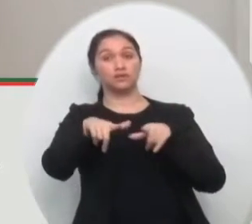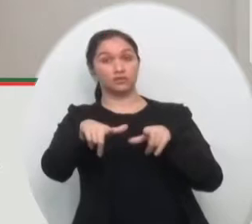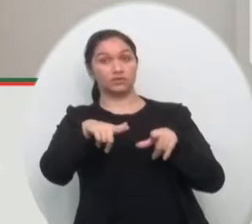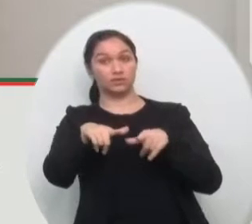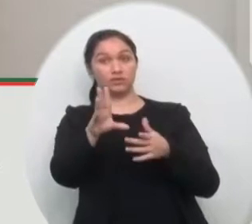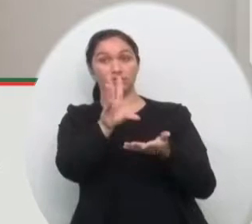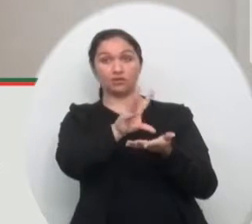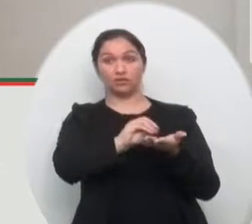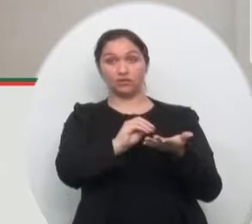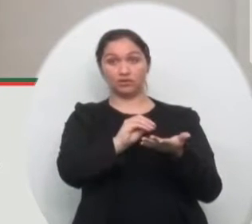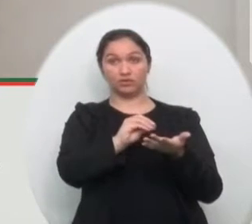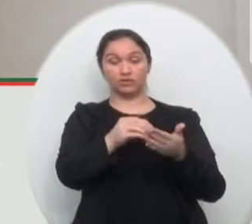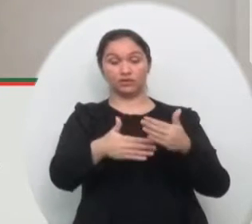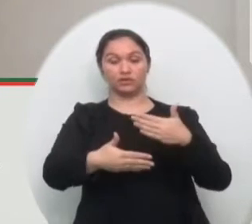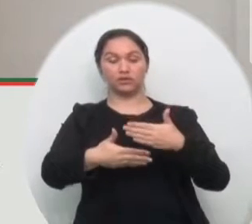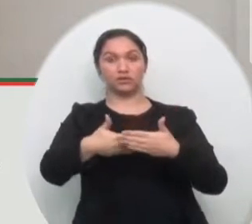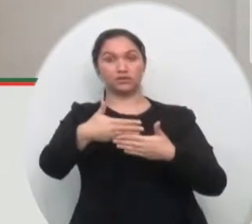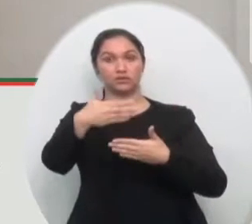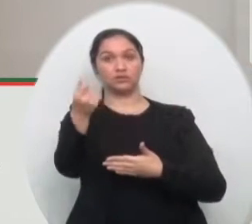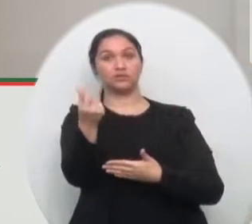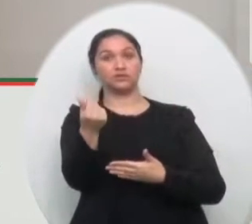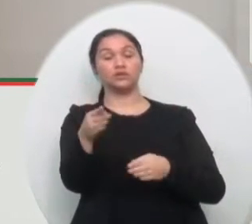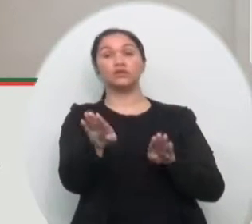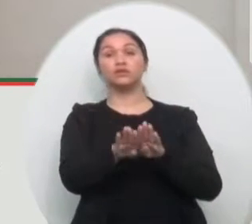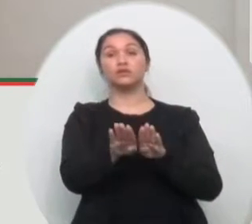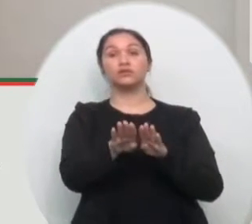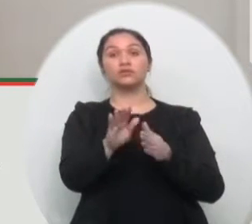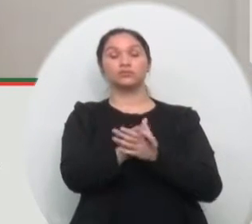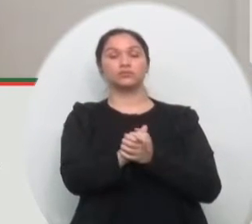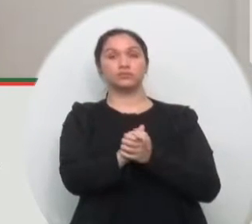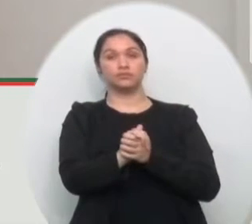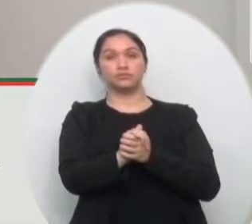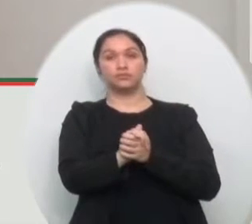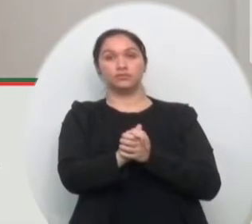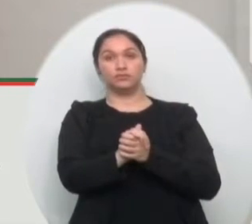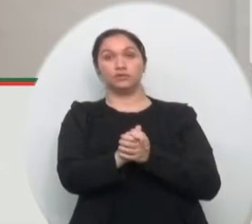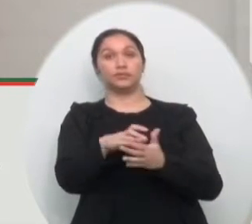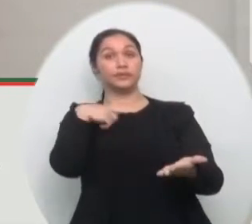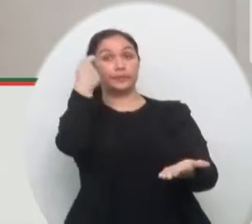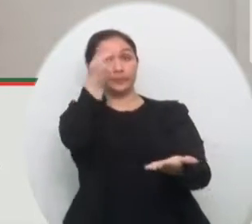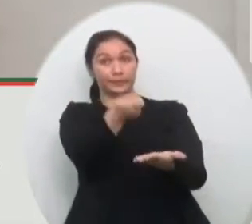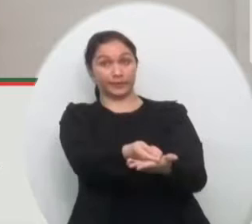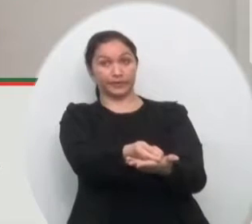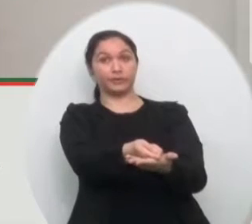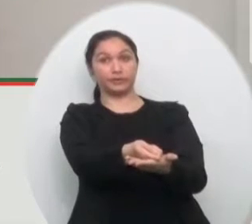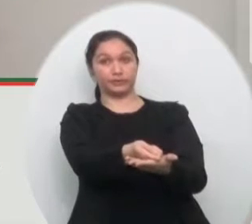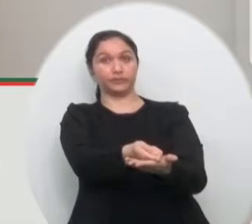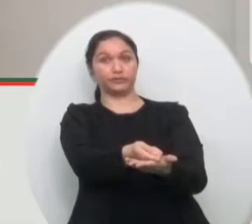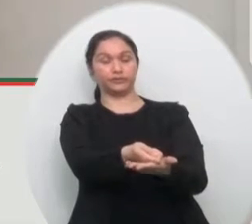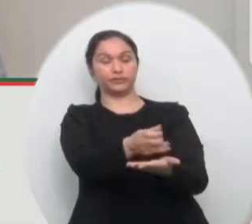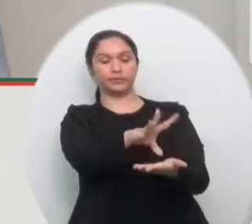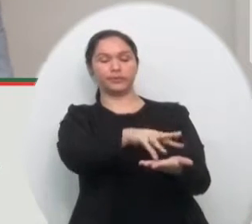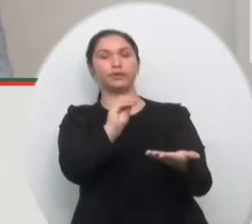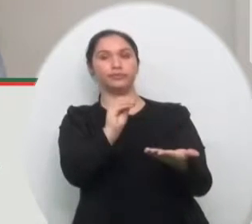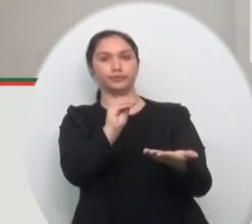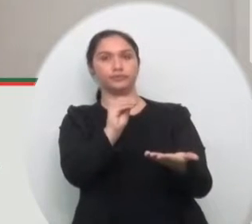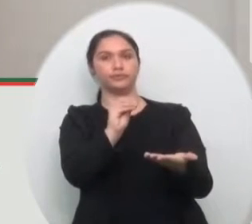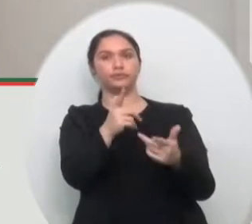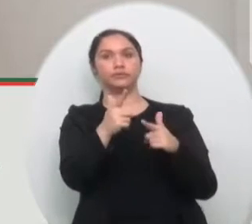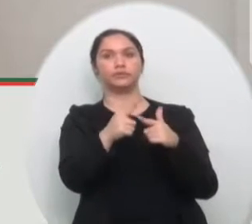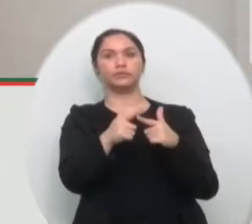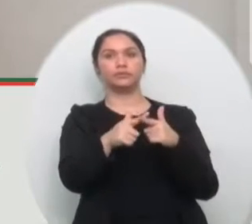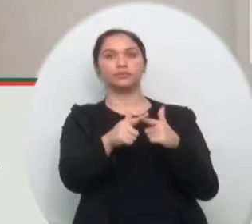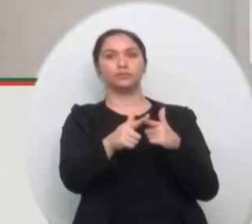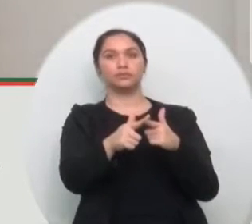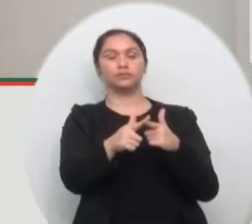cópia das notas fiscais e também relativa ao pagamento de todos os serviços realizados desde o início